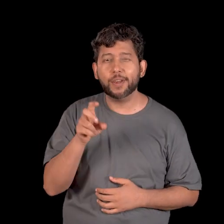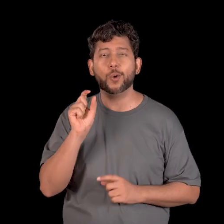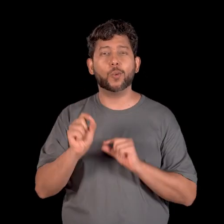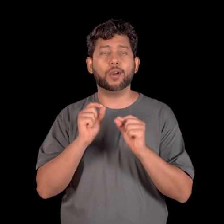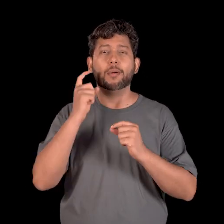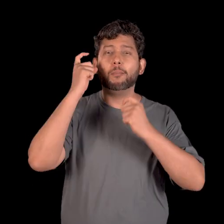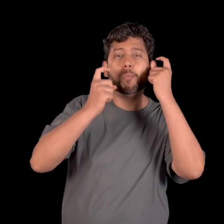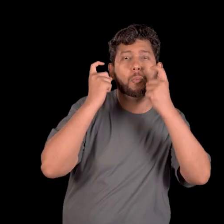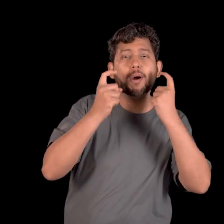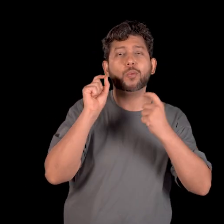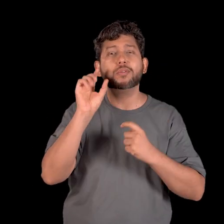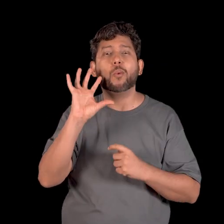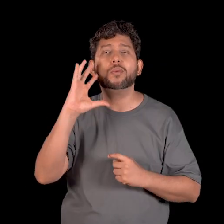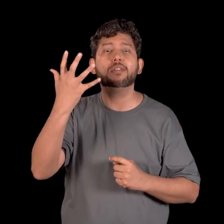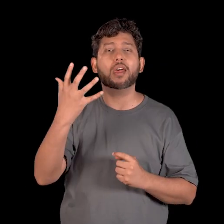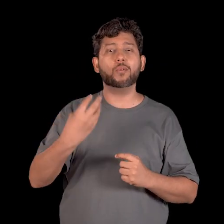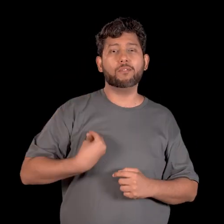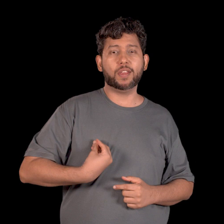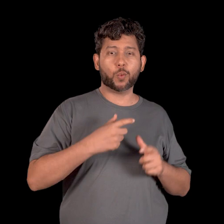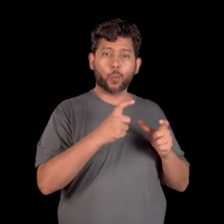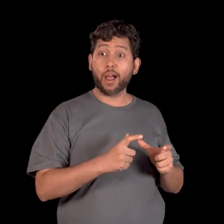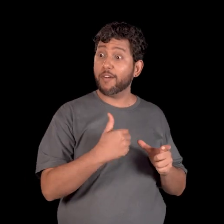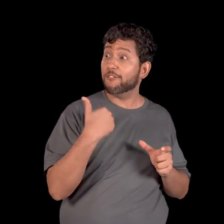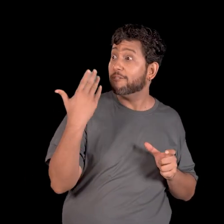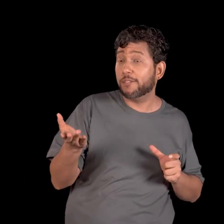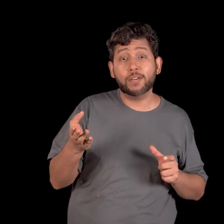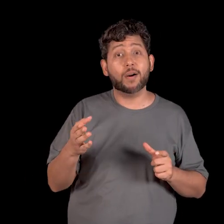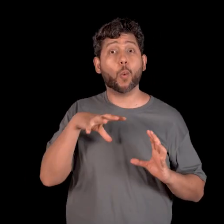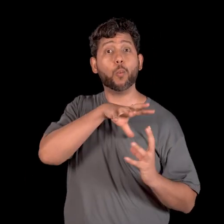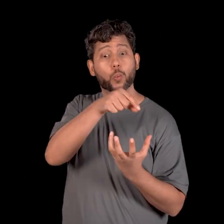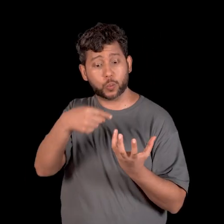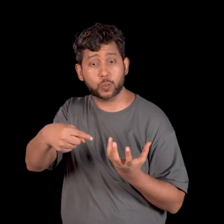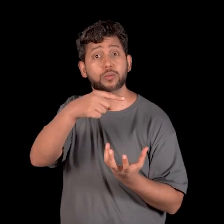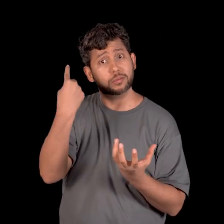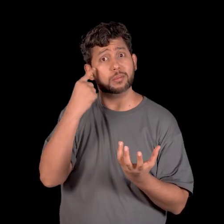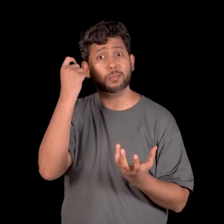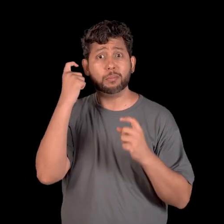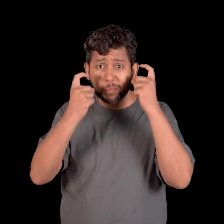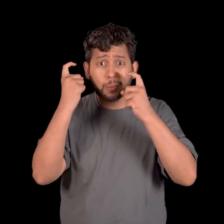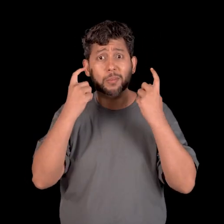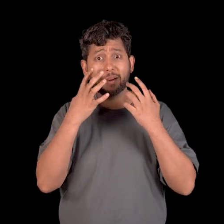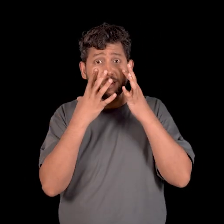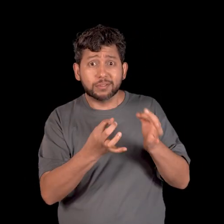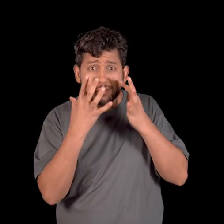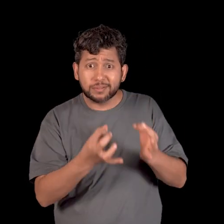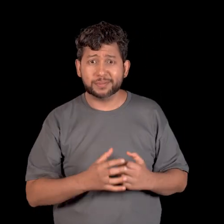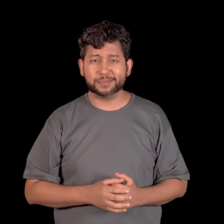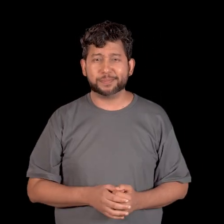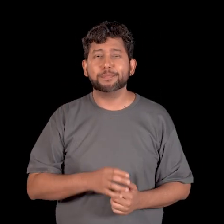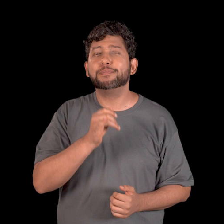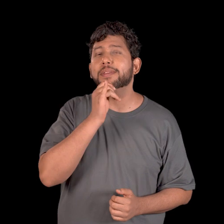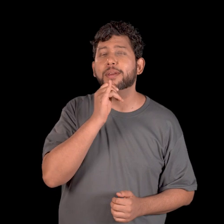Hoje, cada vez mais, em geral, nós nos preocupamos com o que acontece no resto do mundo, e isso não poderia ser